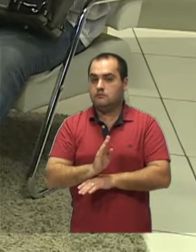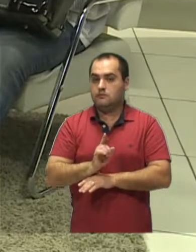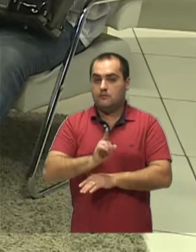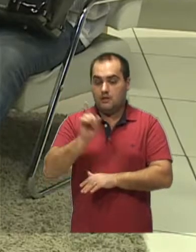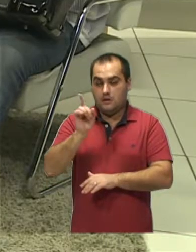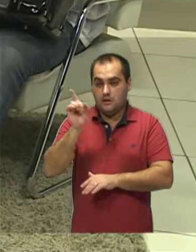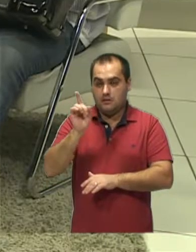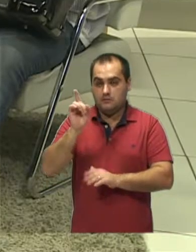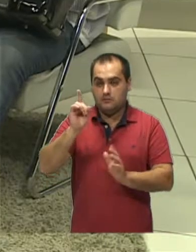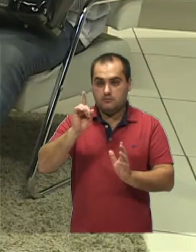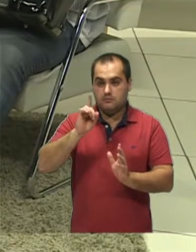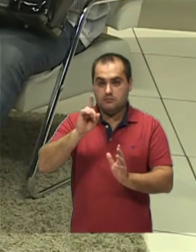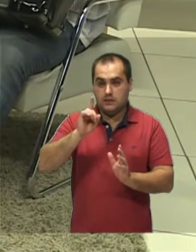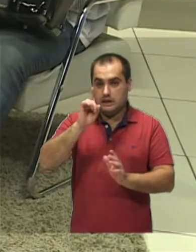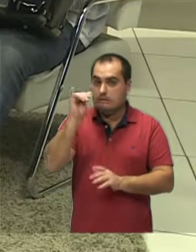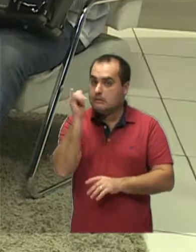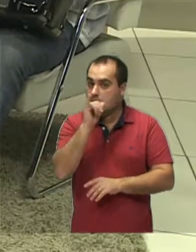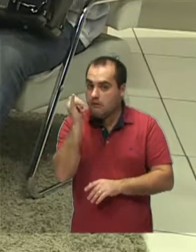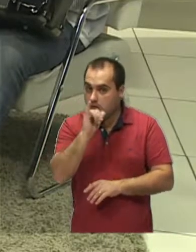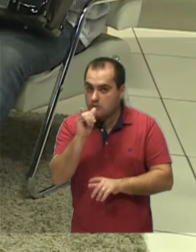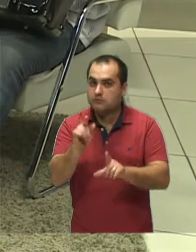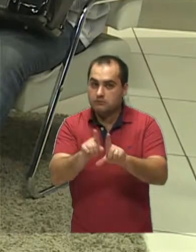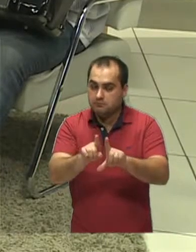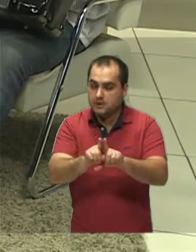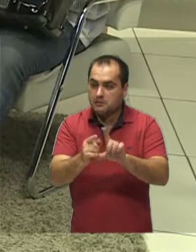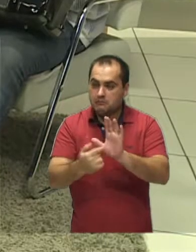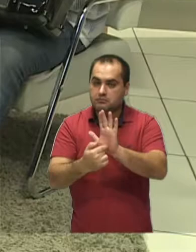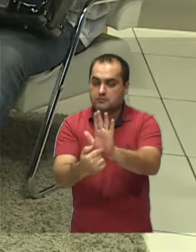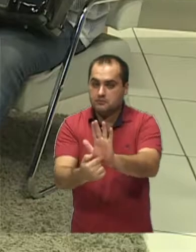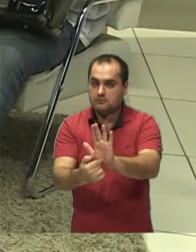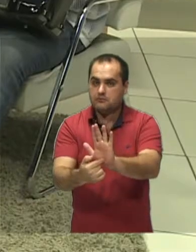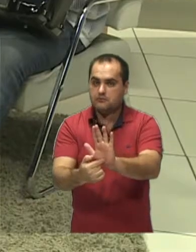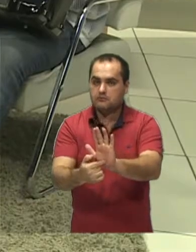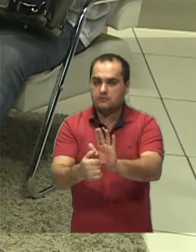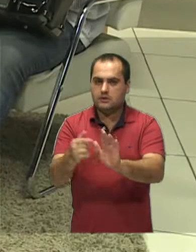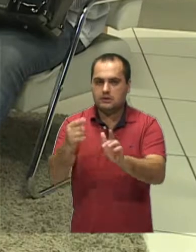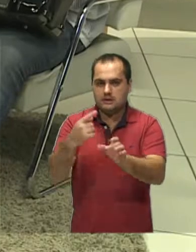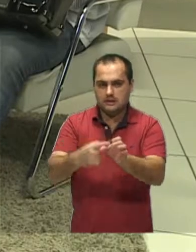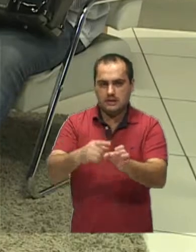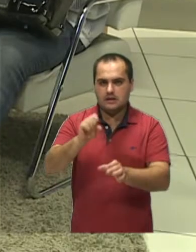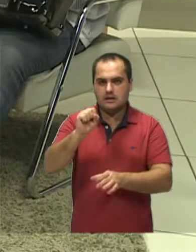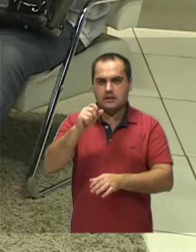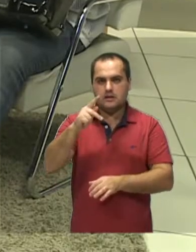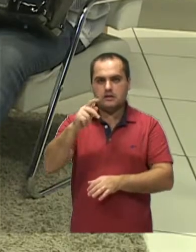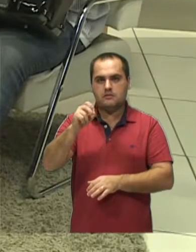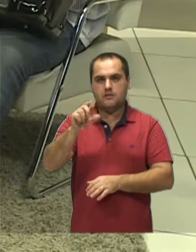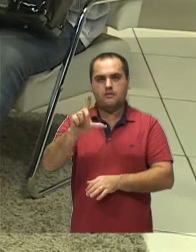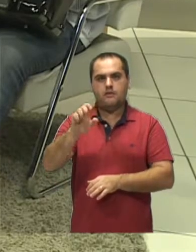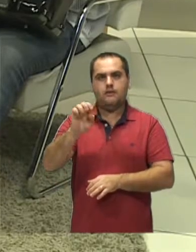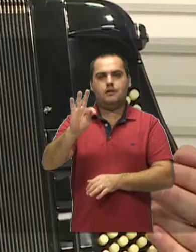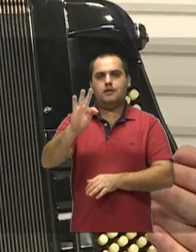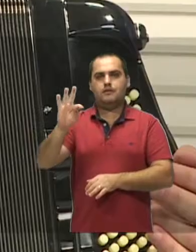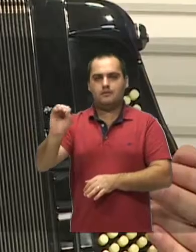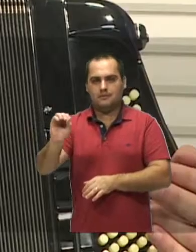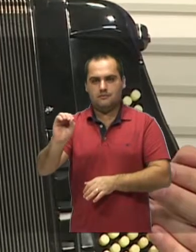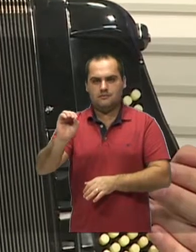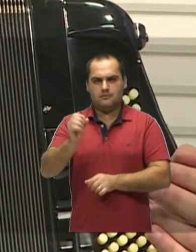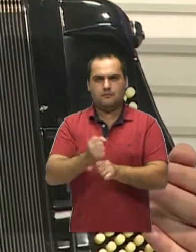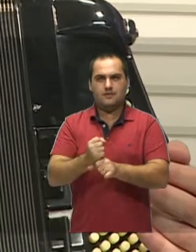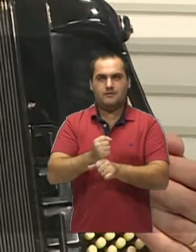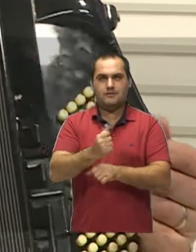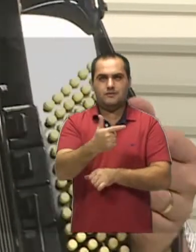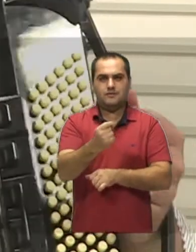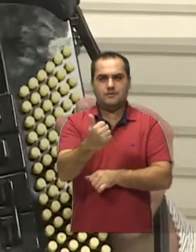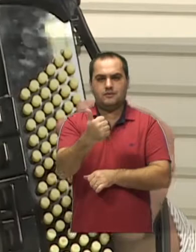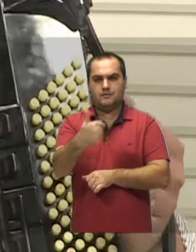Mundial de Acordeon da Itália, em Spoleto, em 2012. Isso com a orquestra